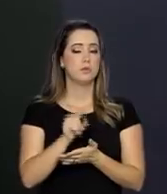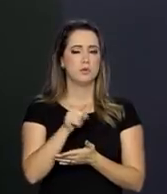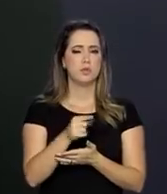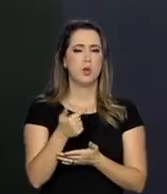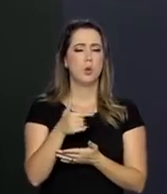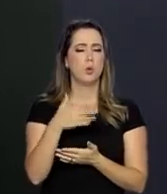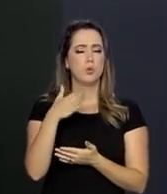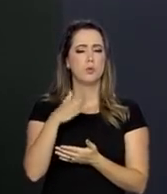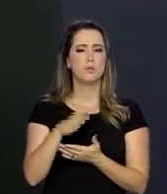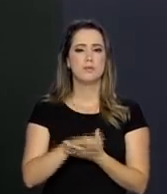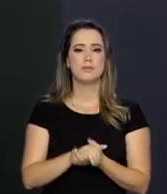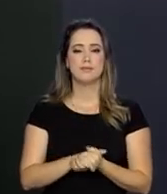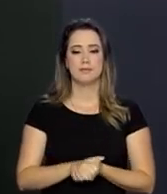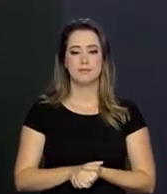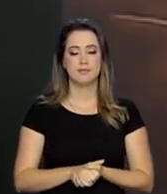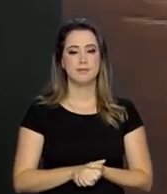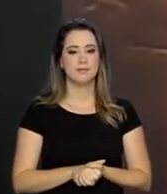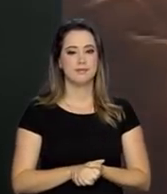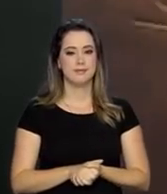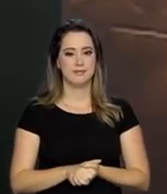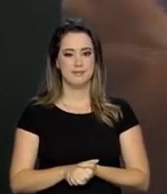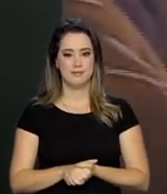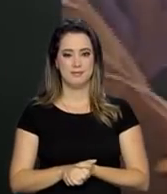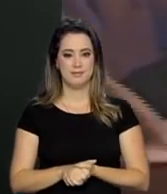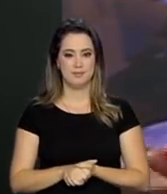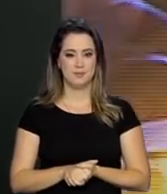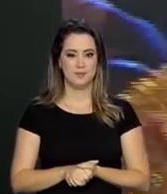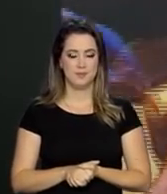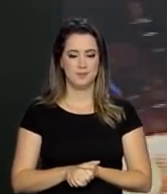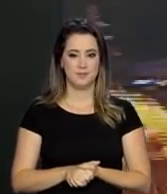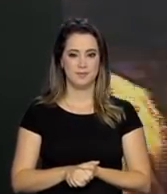desfilei na passarela do teu coração.